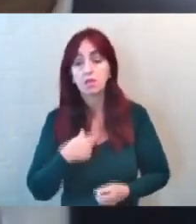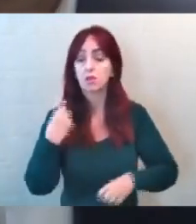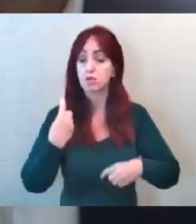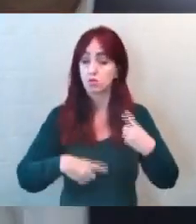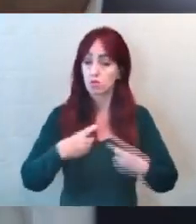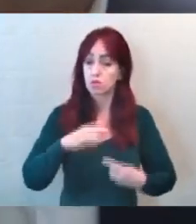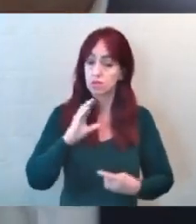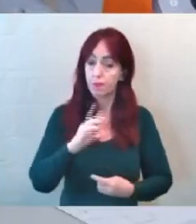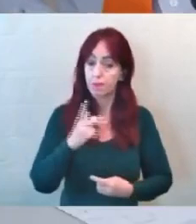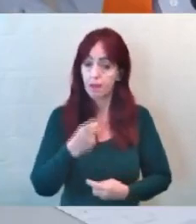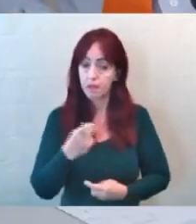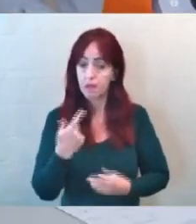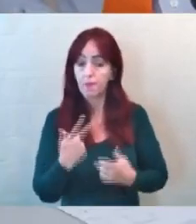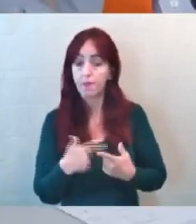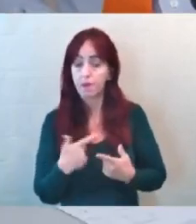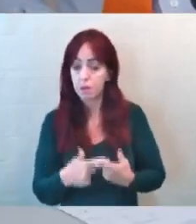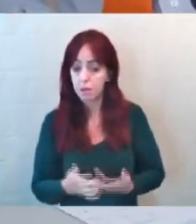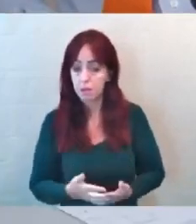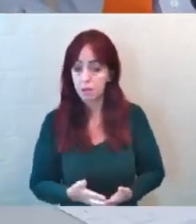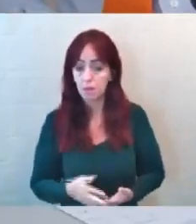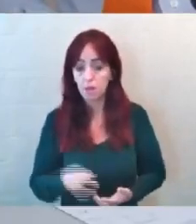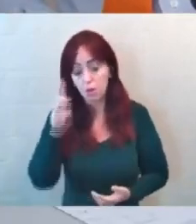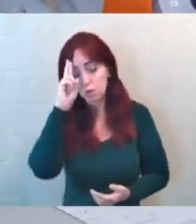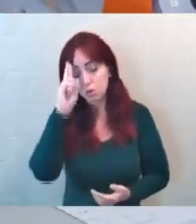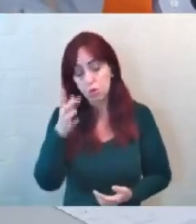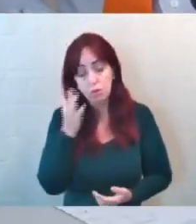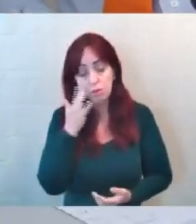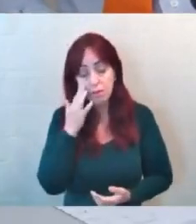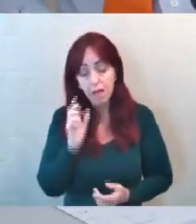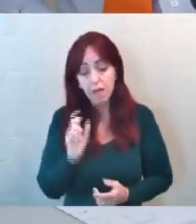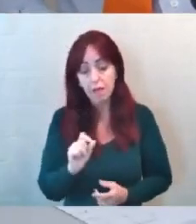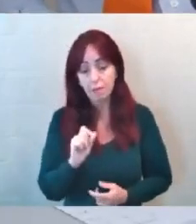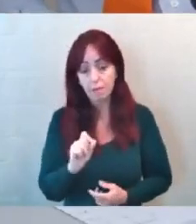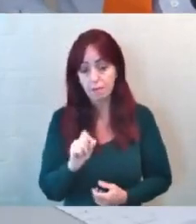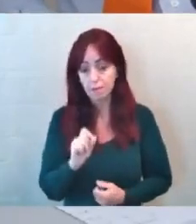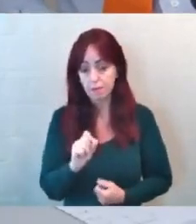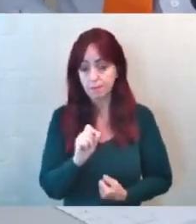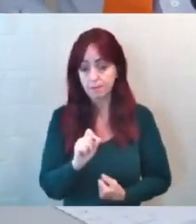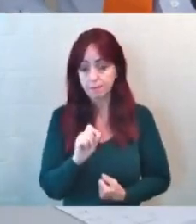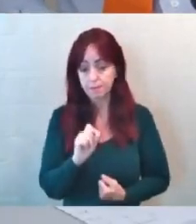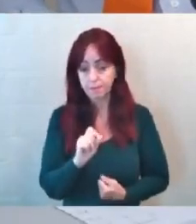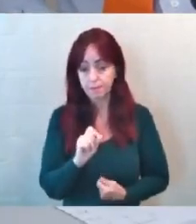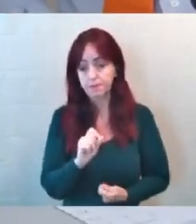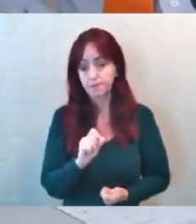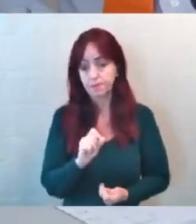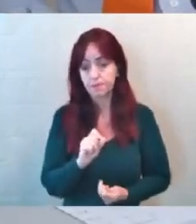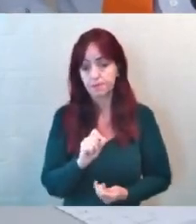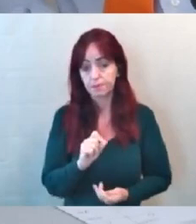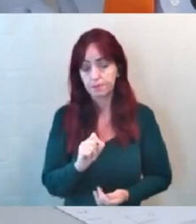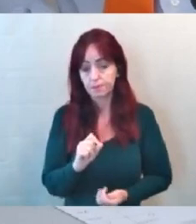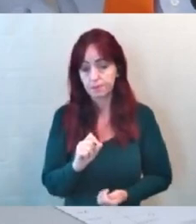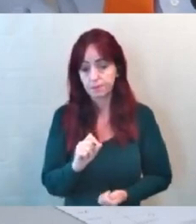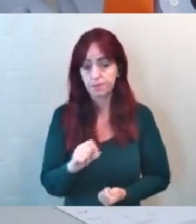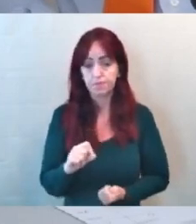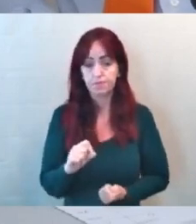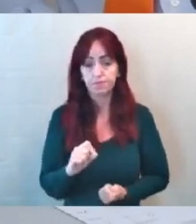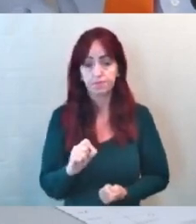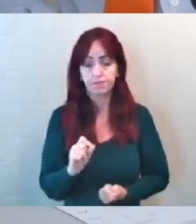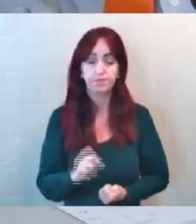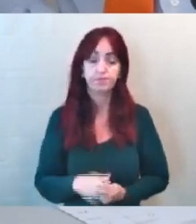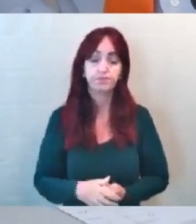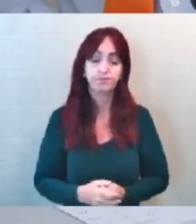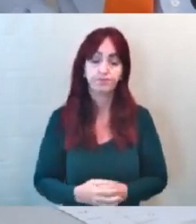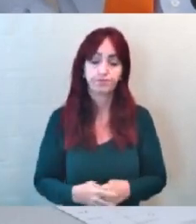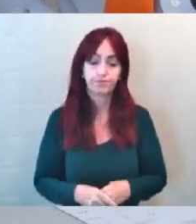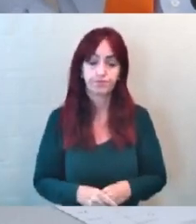isso. Por quê? O senhor sabia que a empresa BH Leste Transporte, ela não tinha autorização para